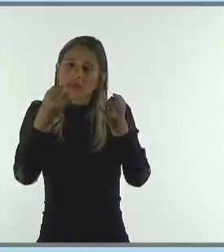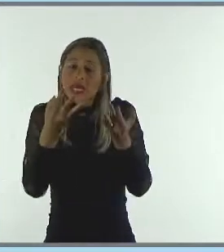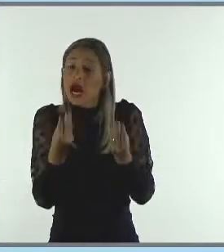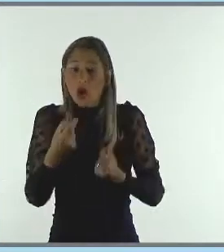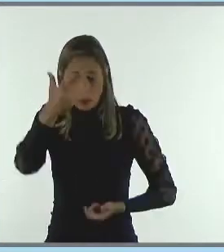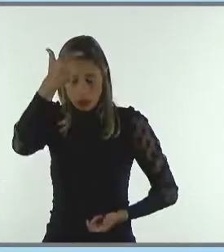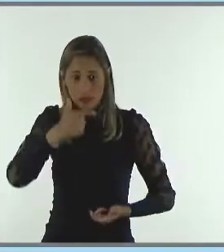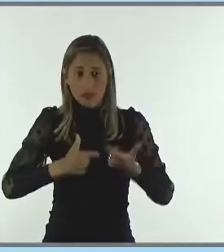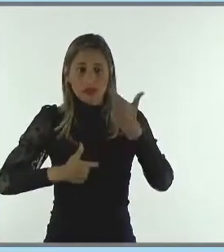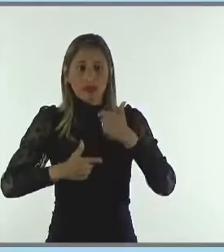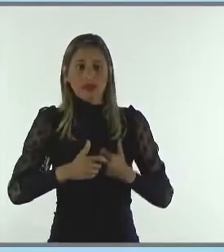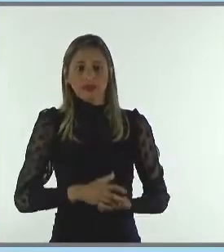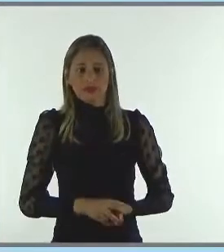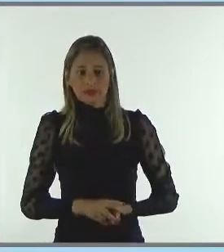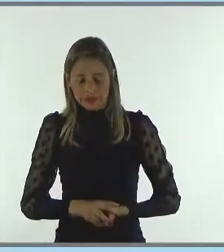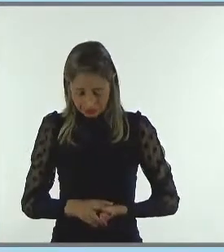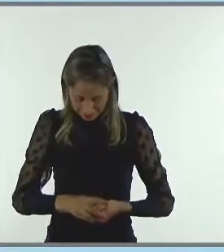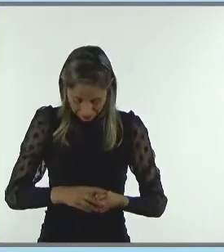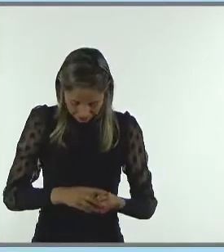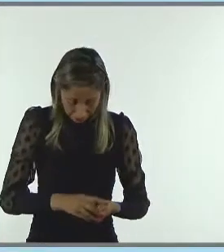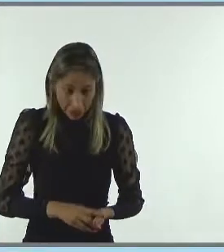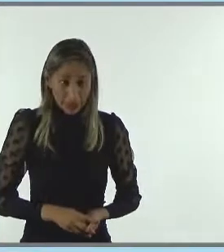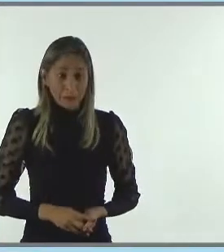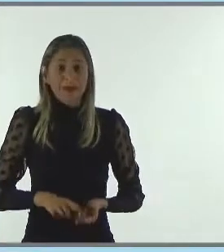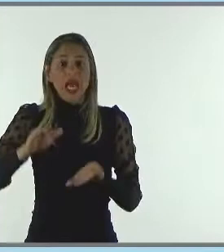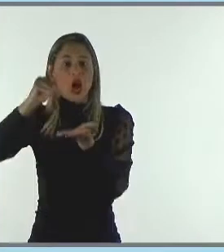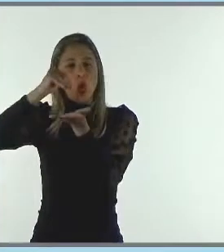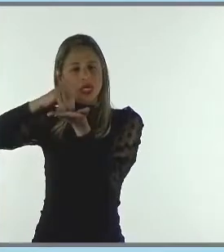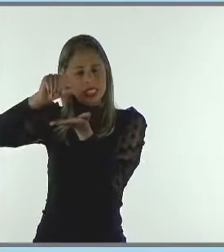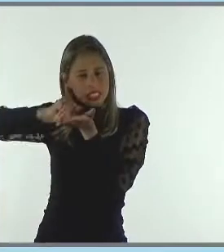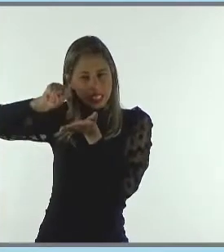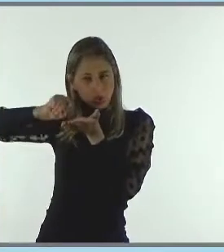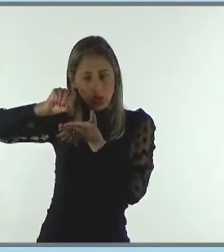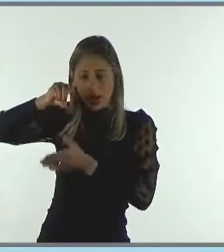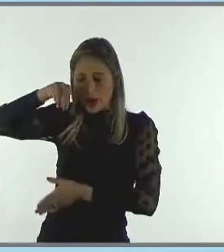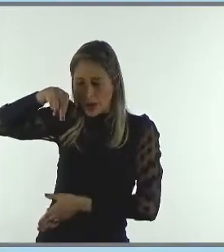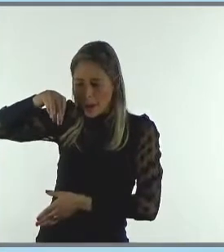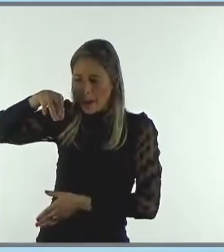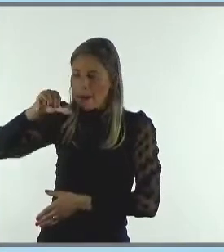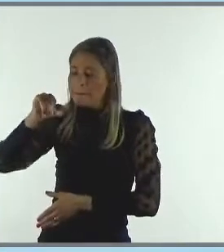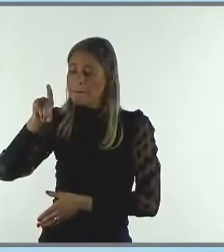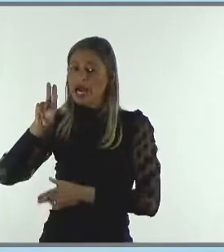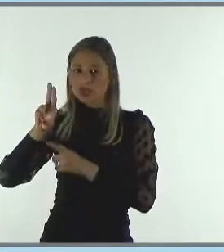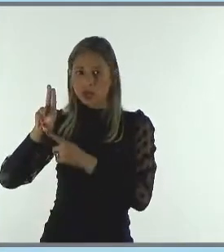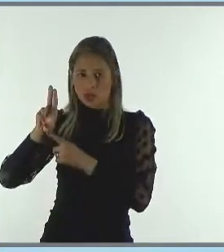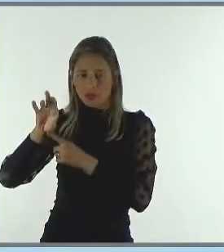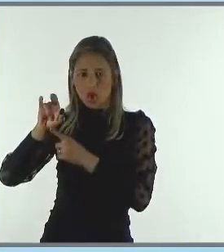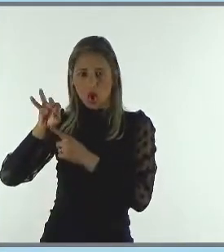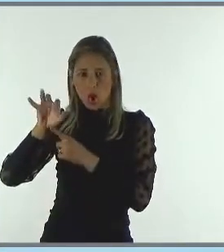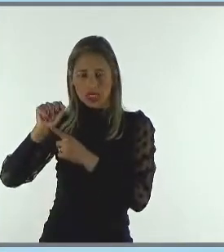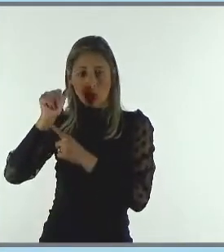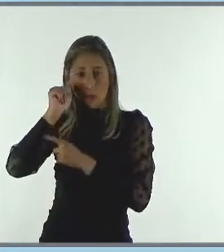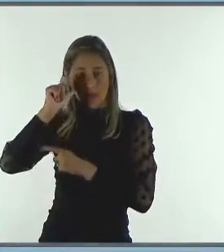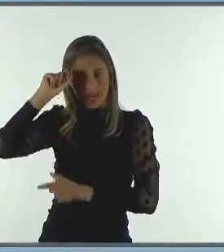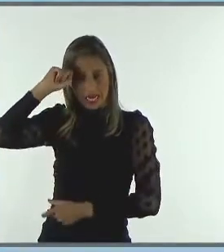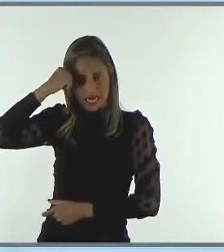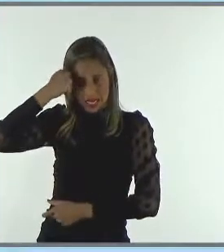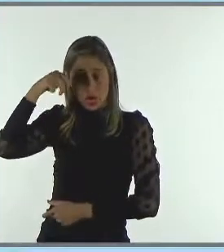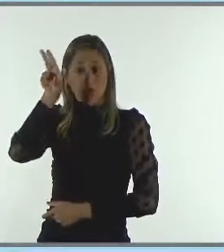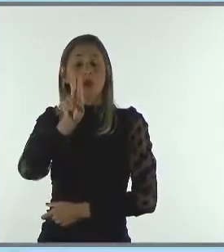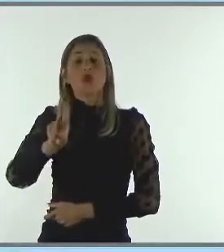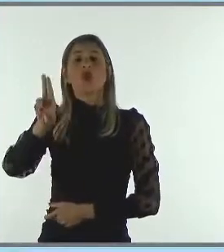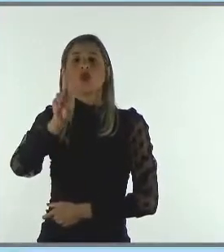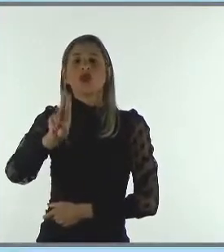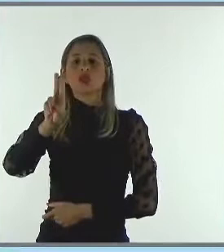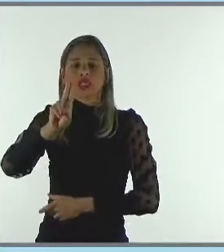somos nós. Então, eu sou a escritora Madu Costa, sou uma mulher negra, estou usando